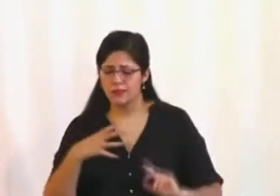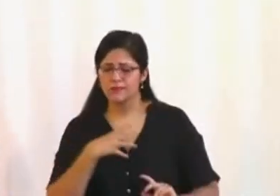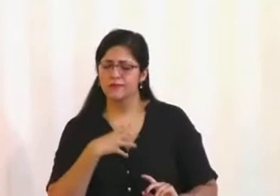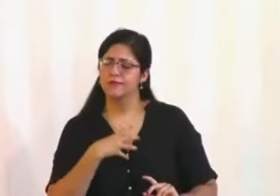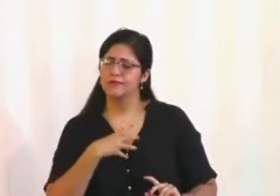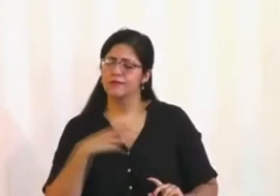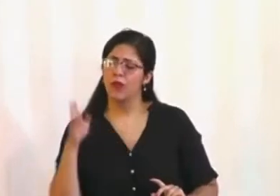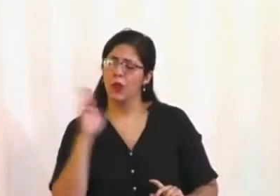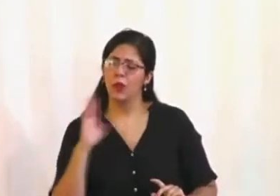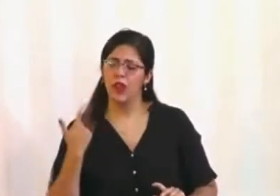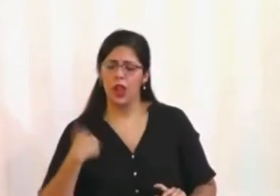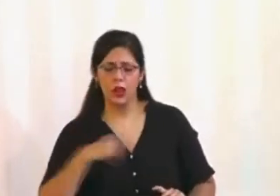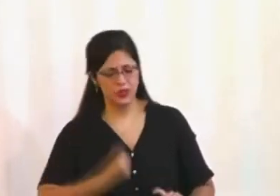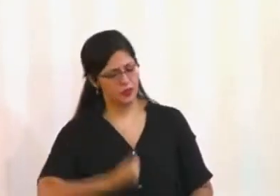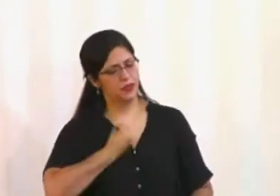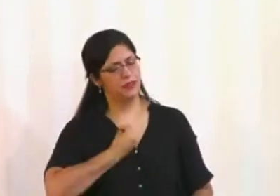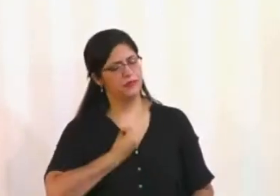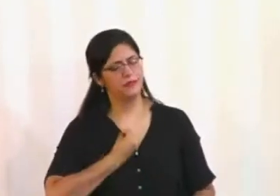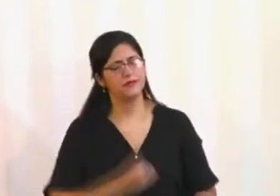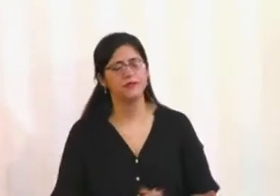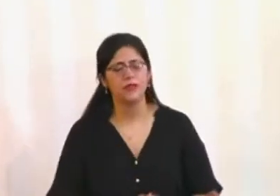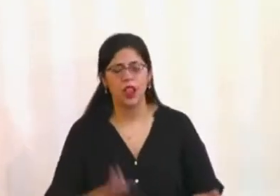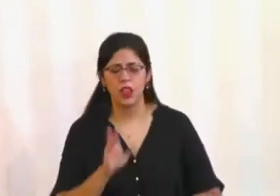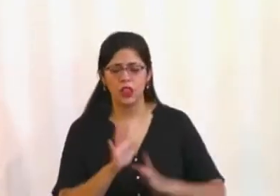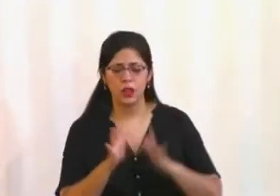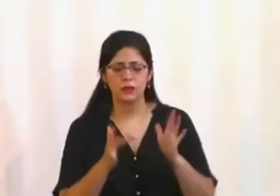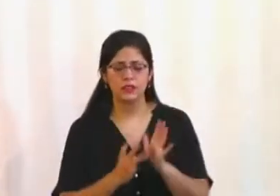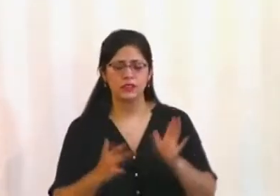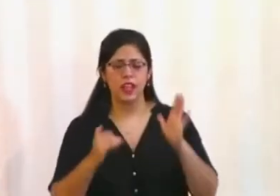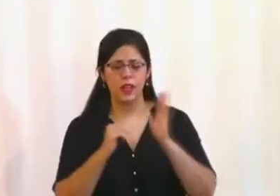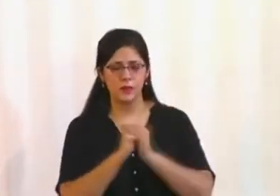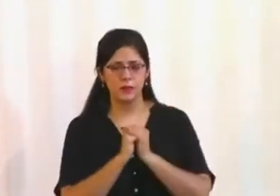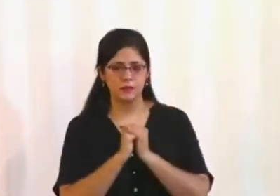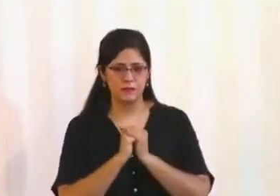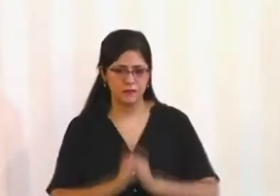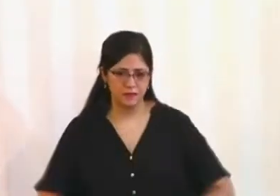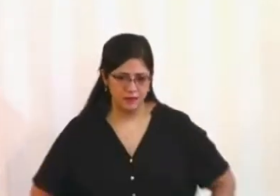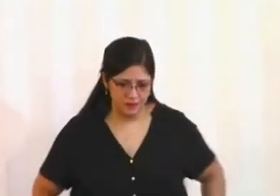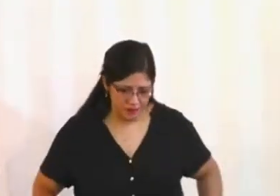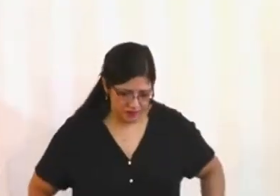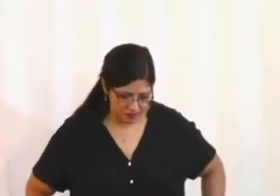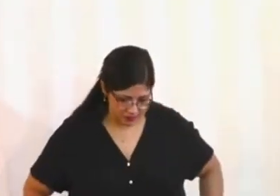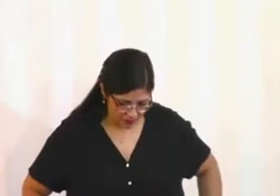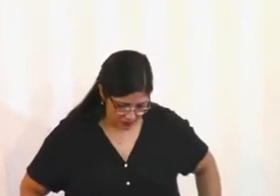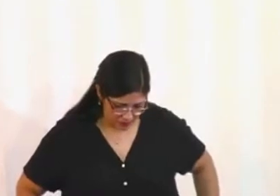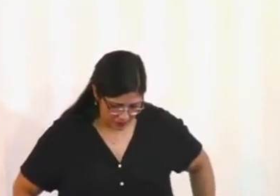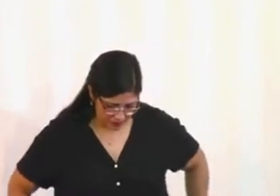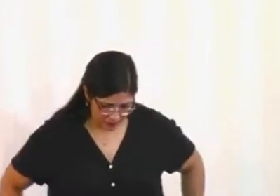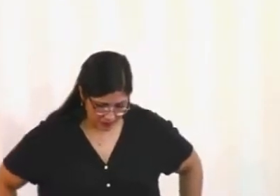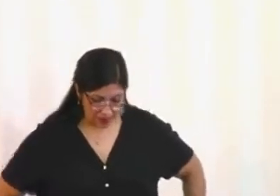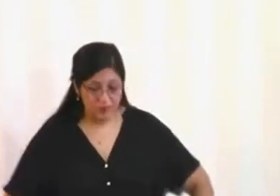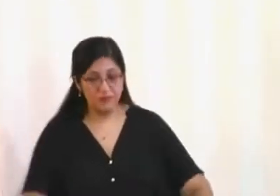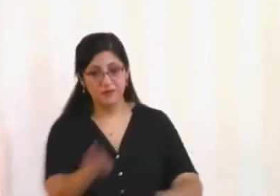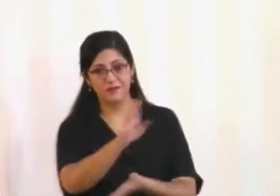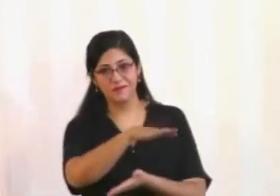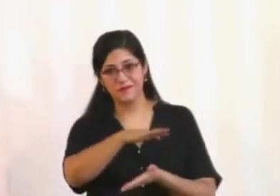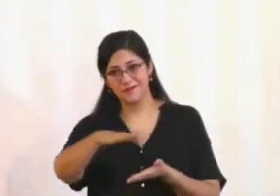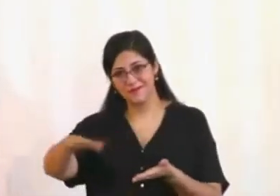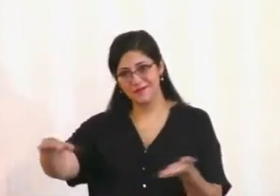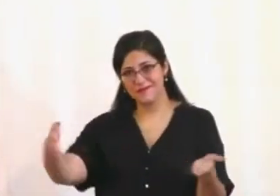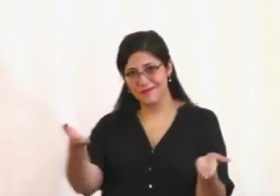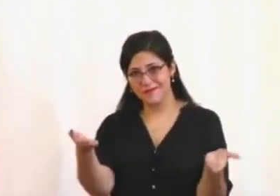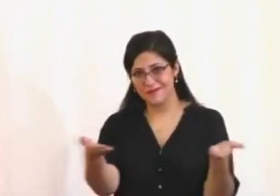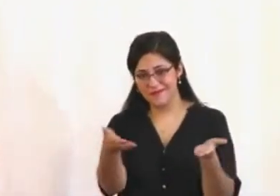em prática no nosso viver. Oramos em nome de Jesus. Amém. Queridas crianças,